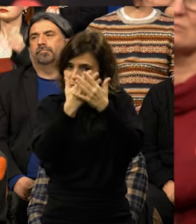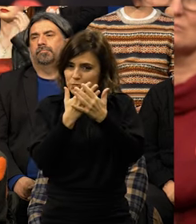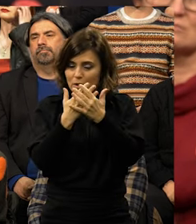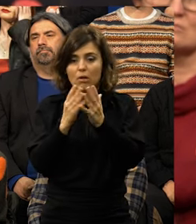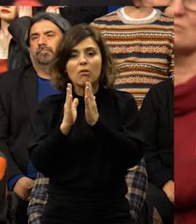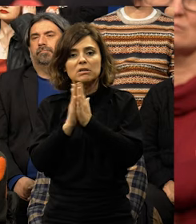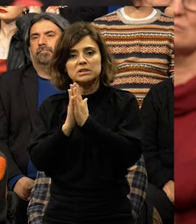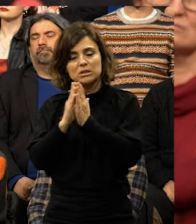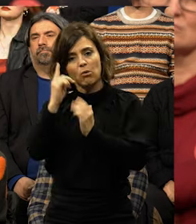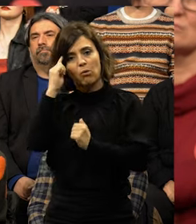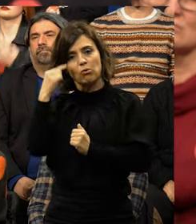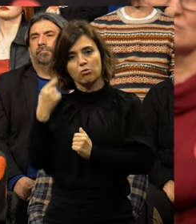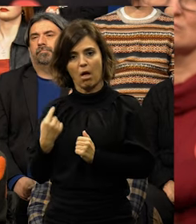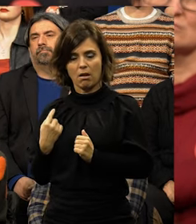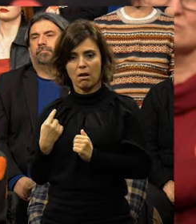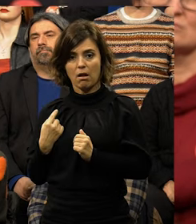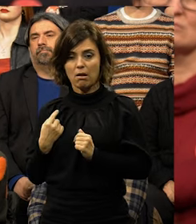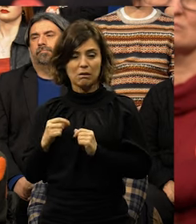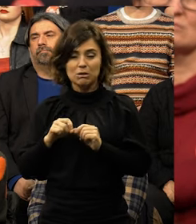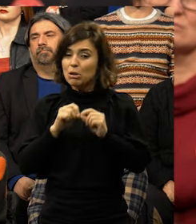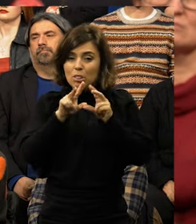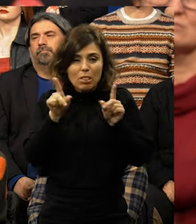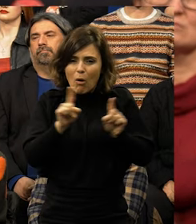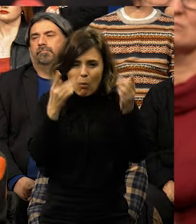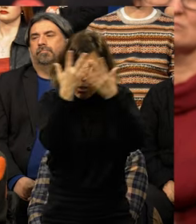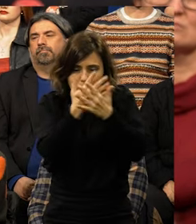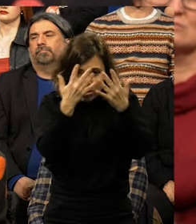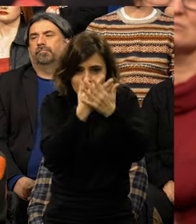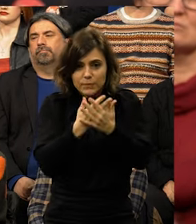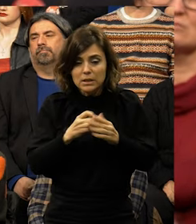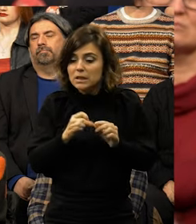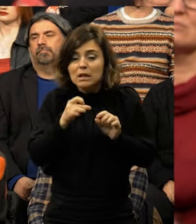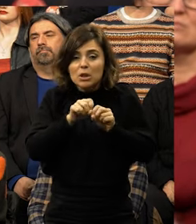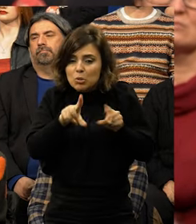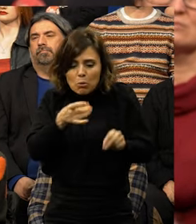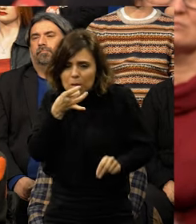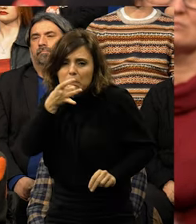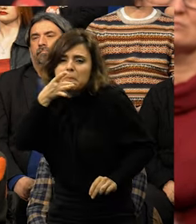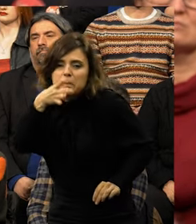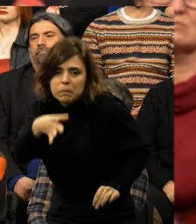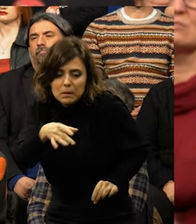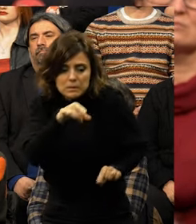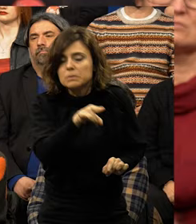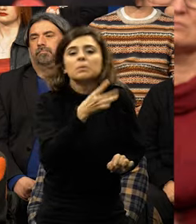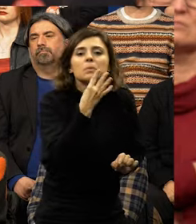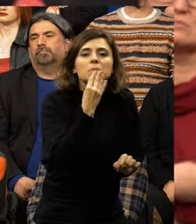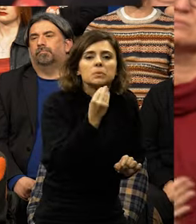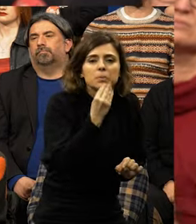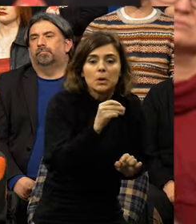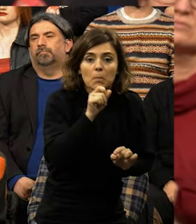que nunca se permita que as atrocidades e os crimes cometidos pelo regime sionista possam alimentar discursos